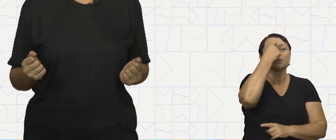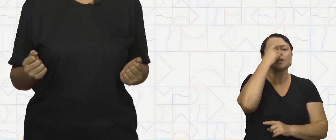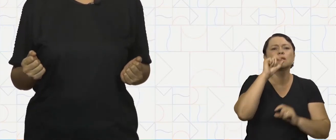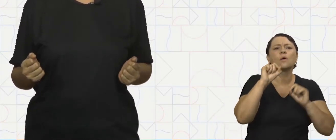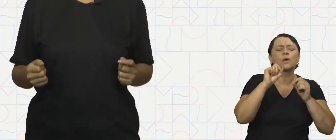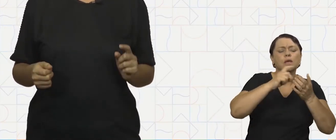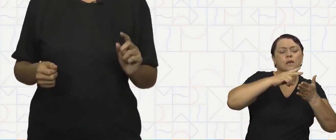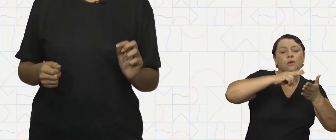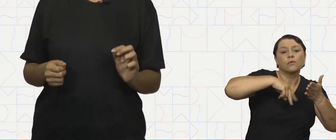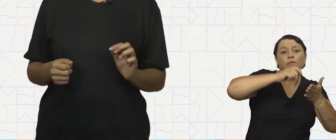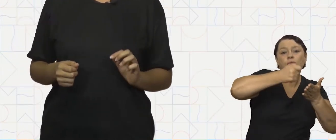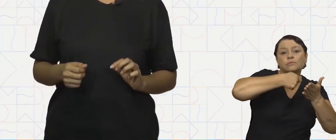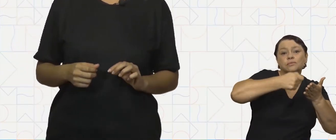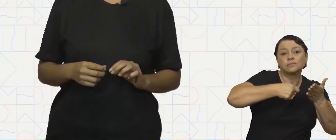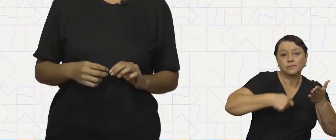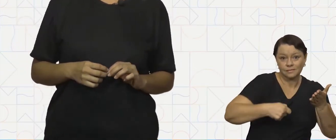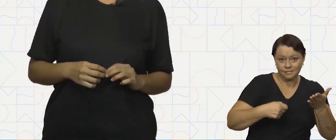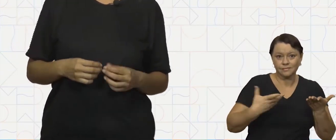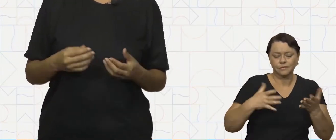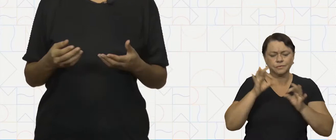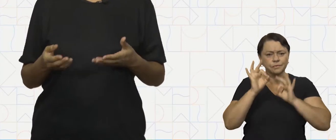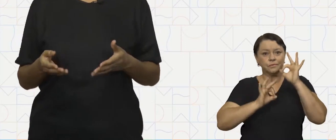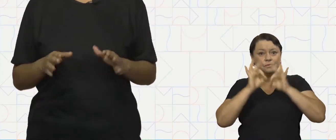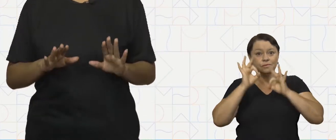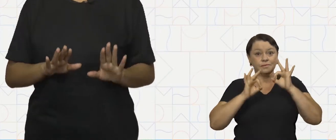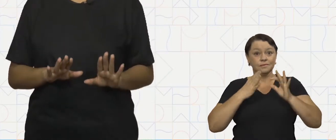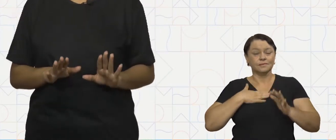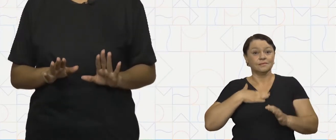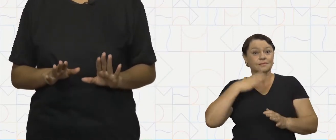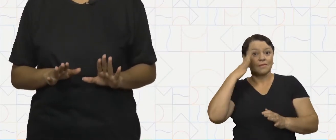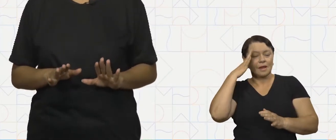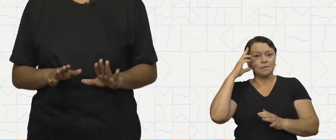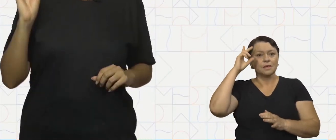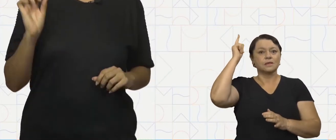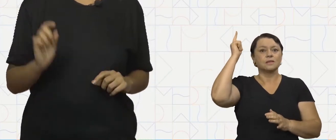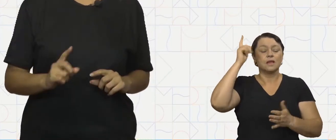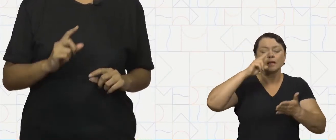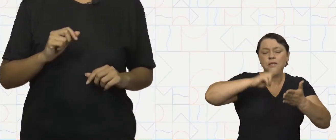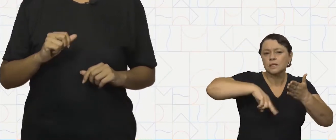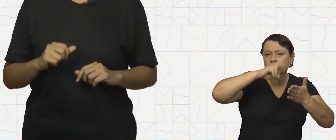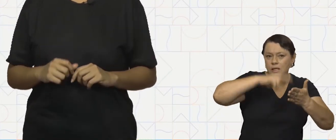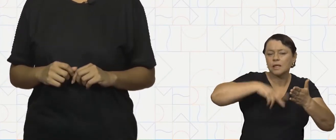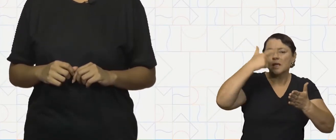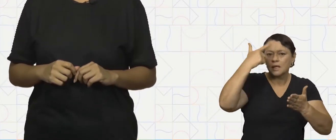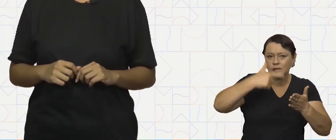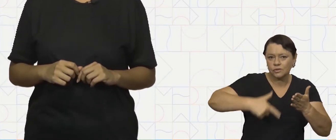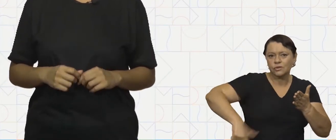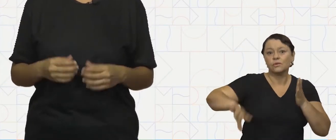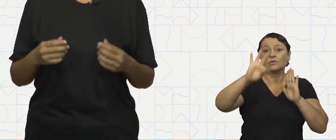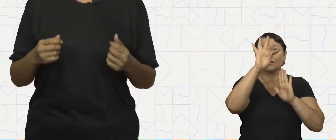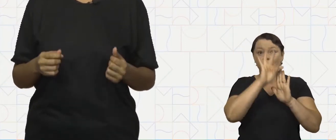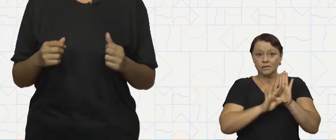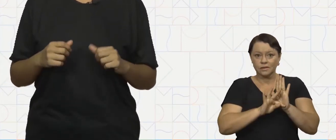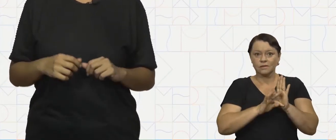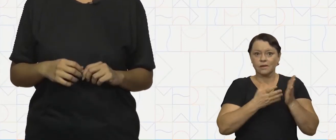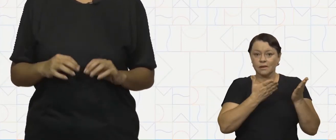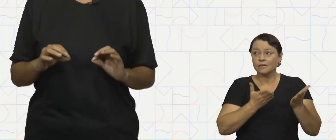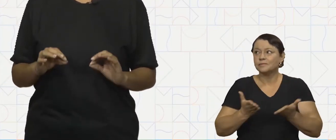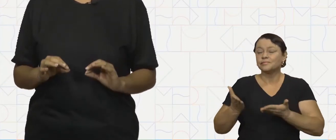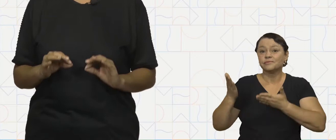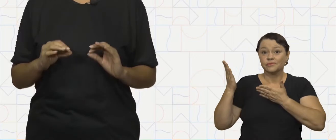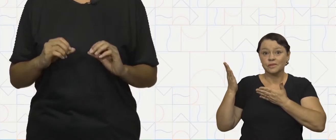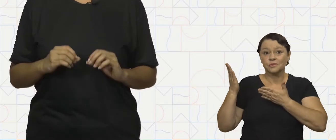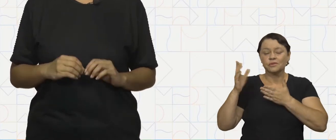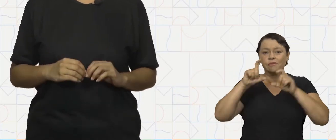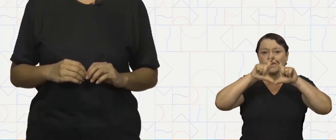minhas ideias. Provavelmente terei que escrever sobre o texto, para relembrar. Que tal se fizéssemos uma tabela bem legal com